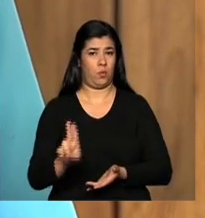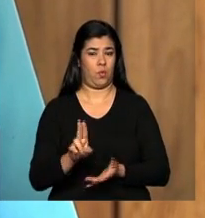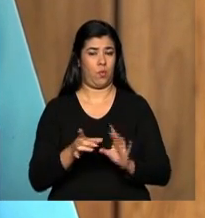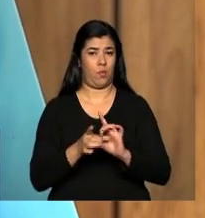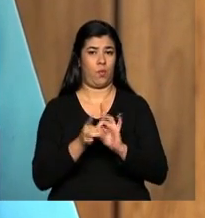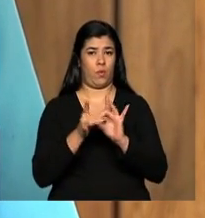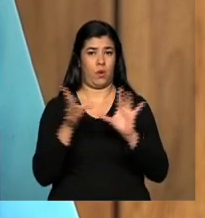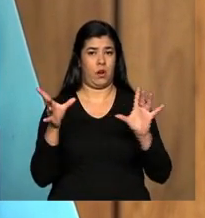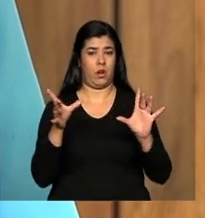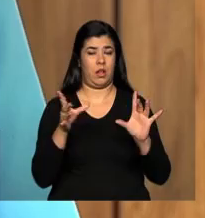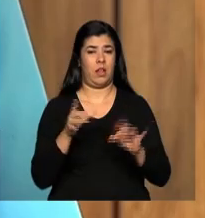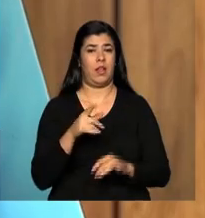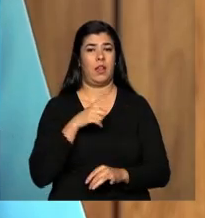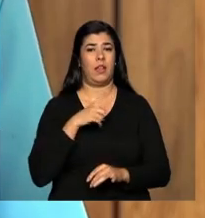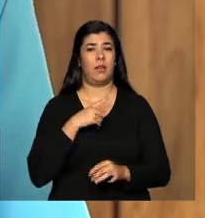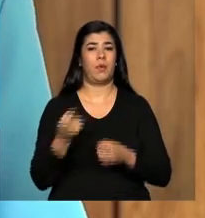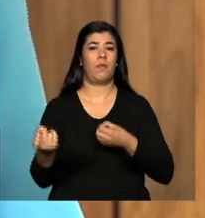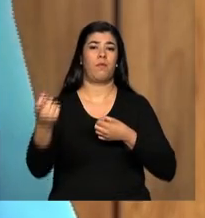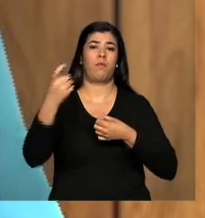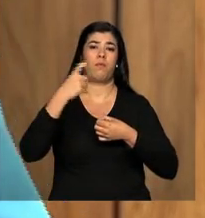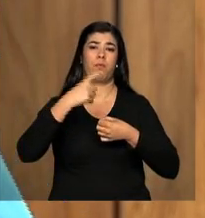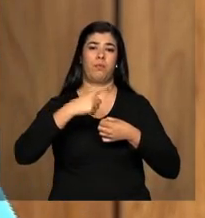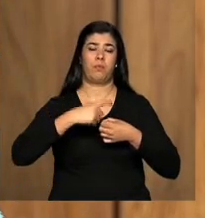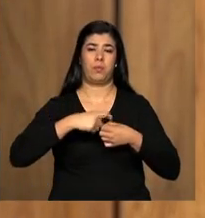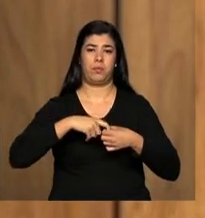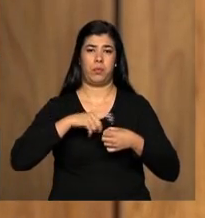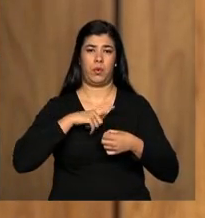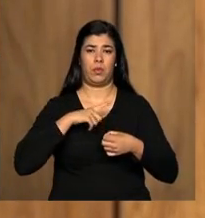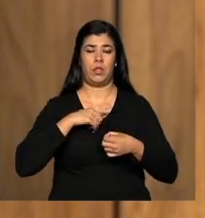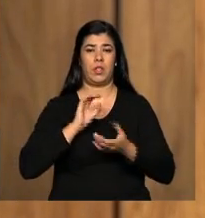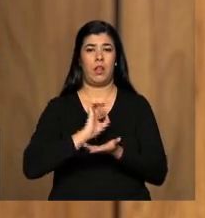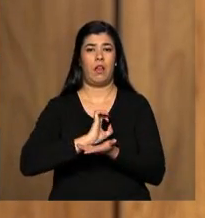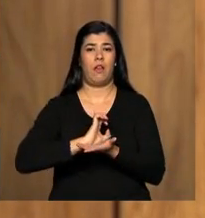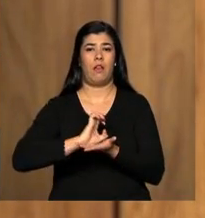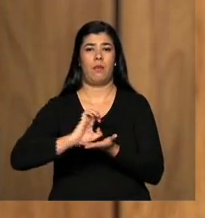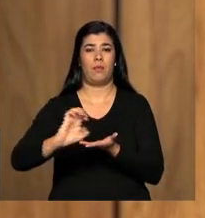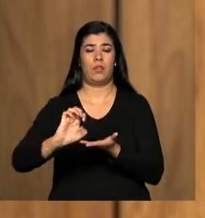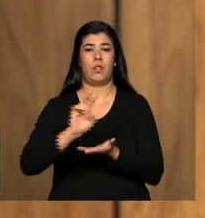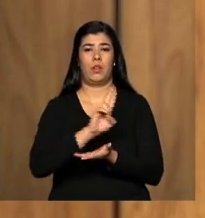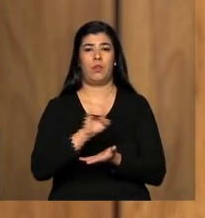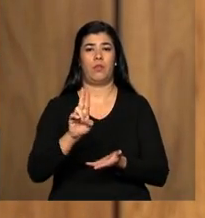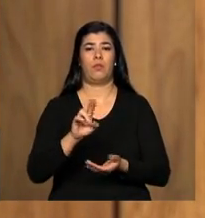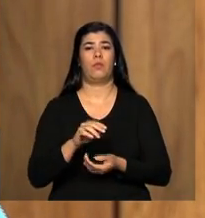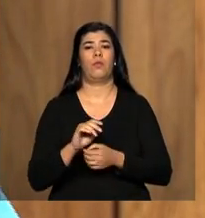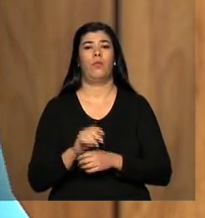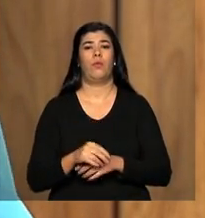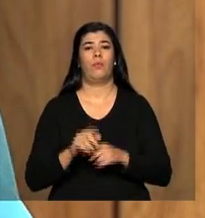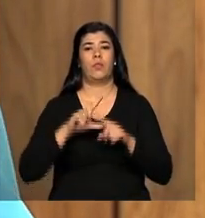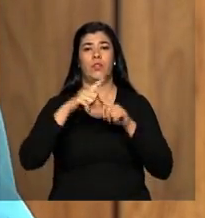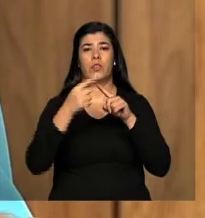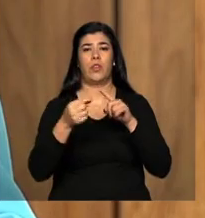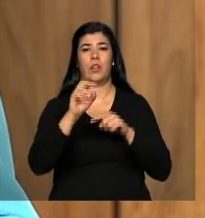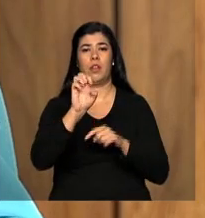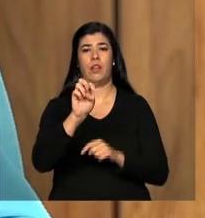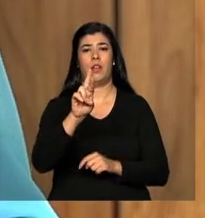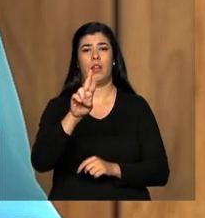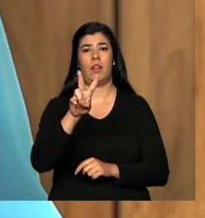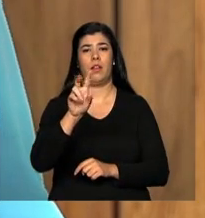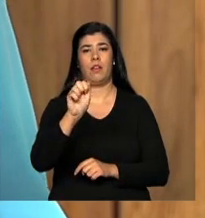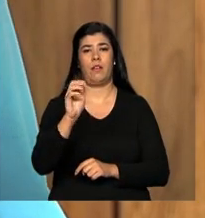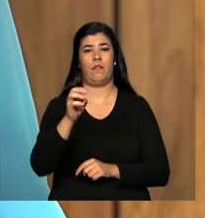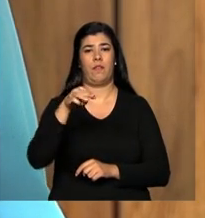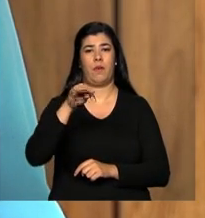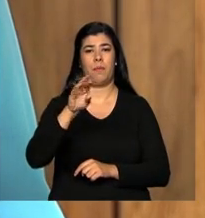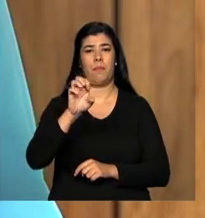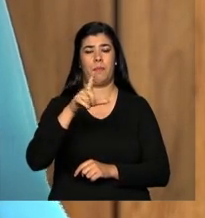permite a retomada das exportações brasileiras de erva mate, importante produto em nossa pauta